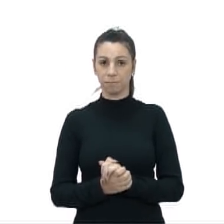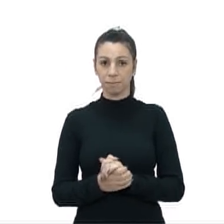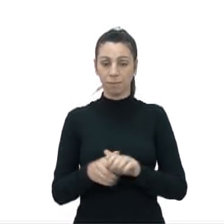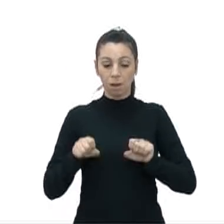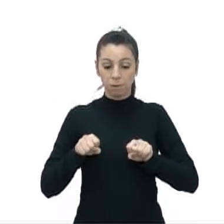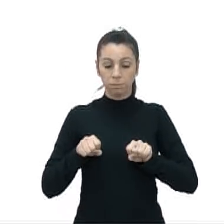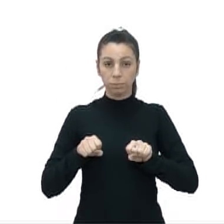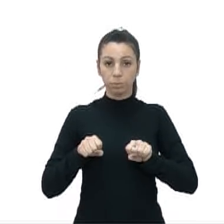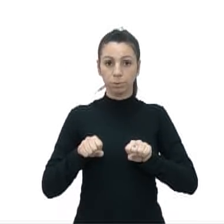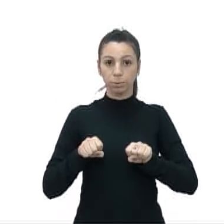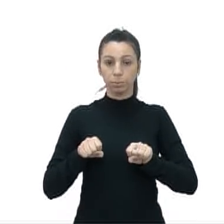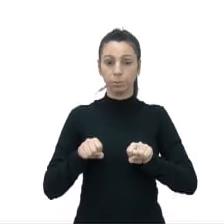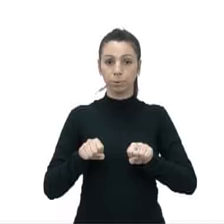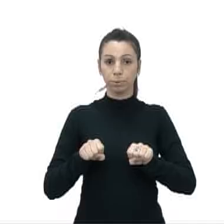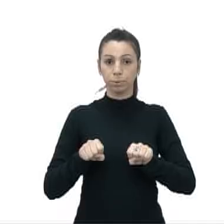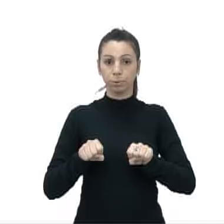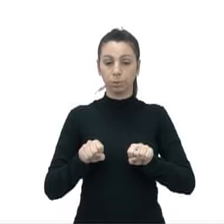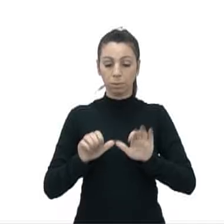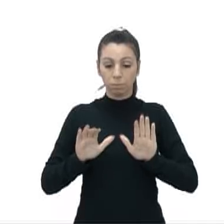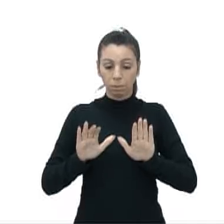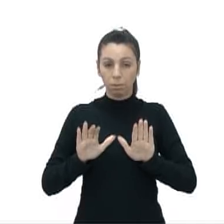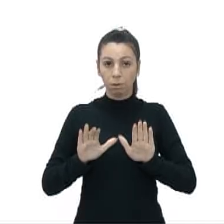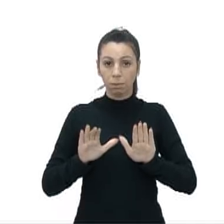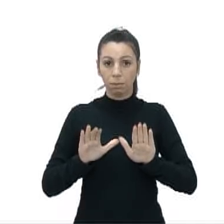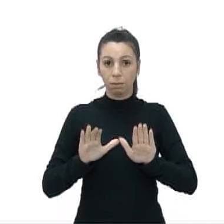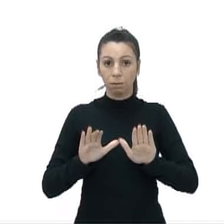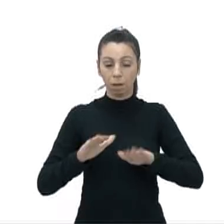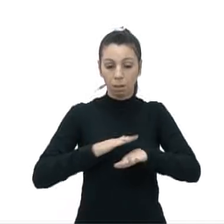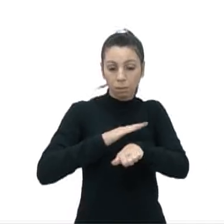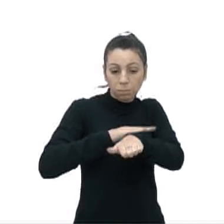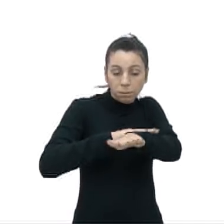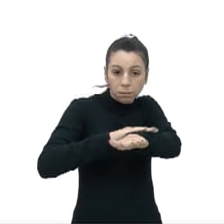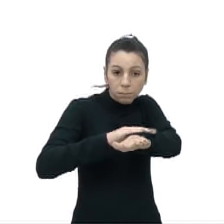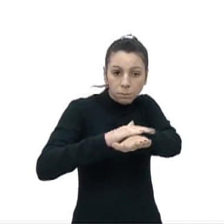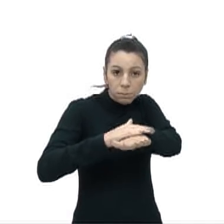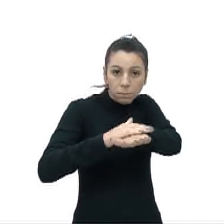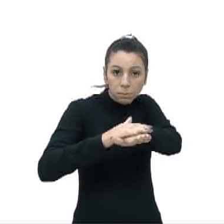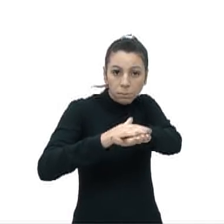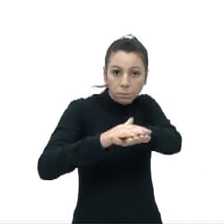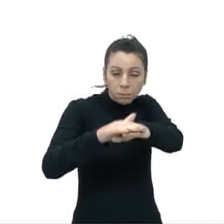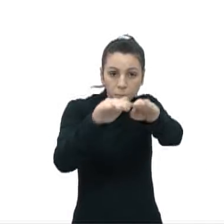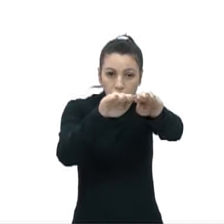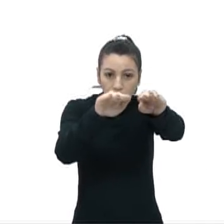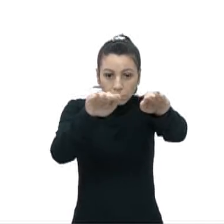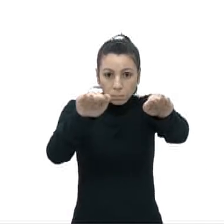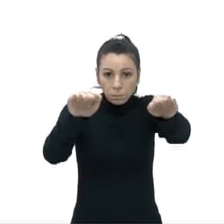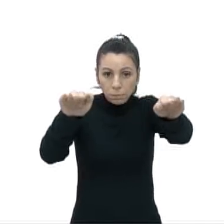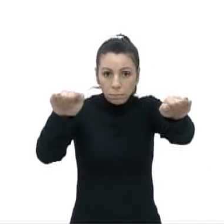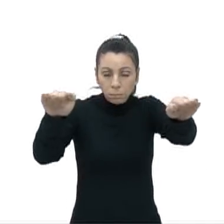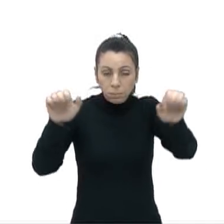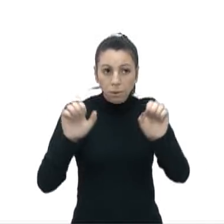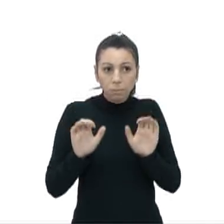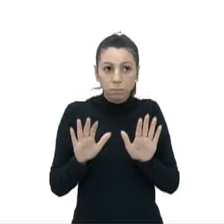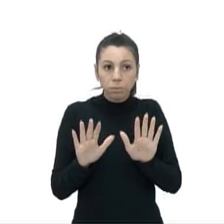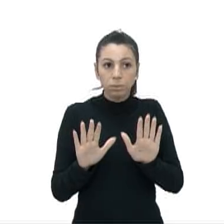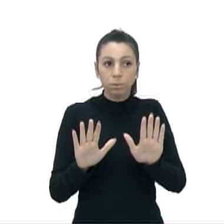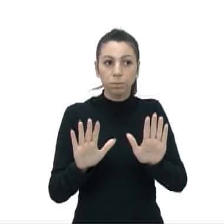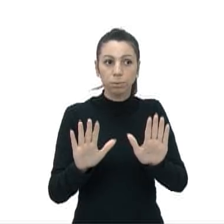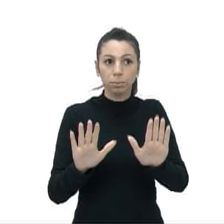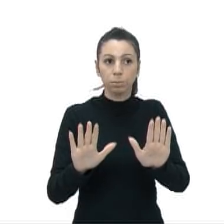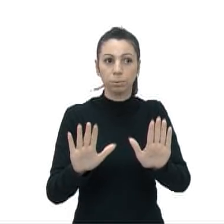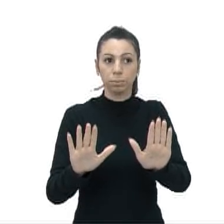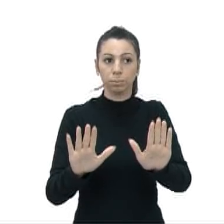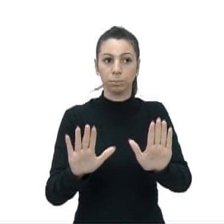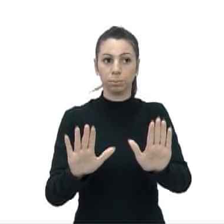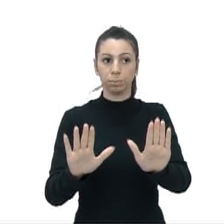quilos é empurrado horizontalmente sobre uma superfície plana e horizontal com forças de 20 newtons. Uma força resistiva de